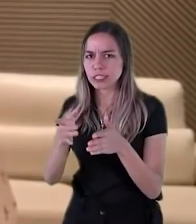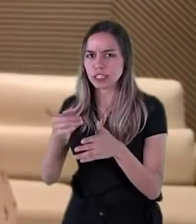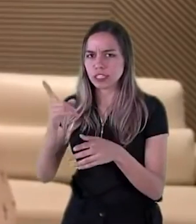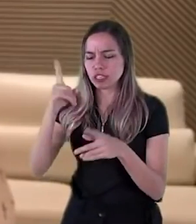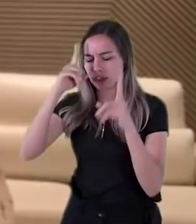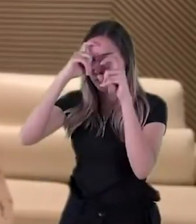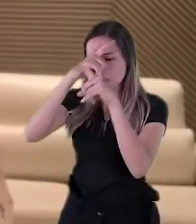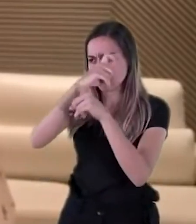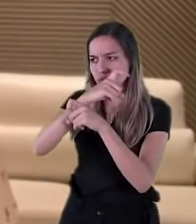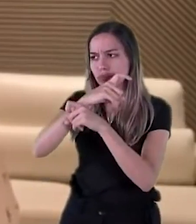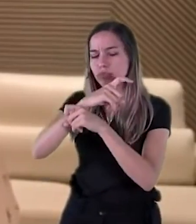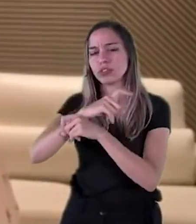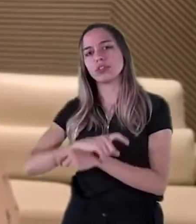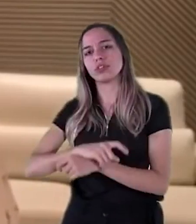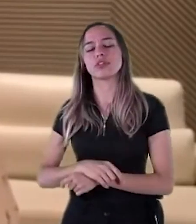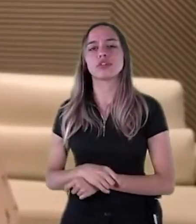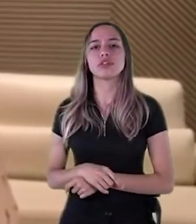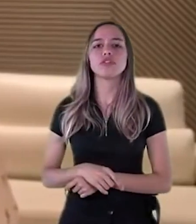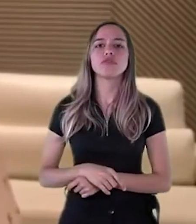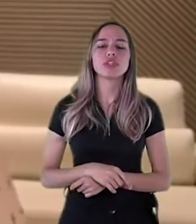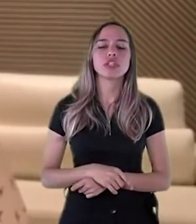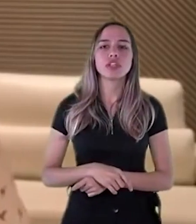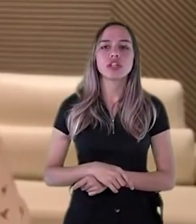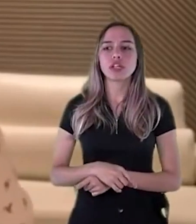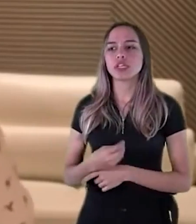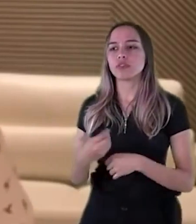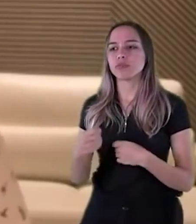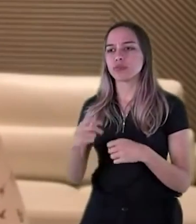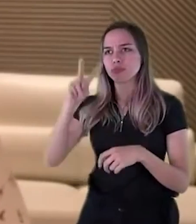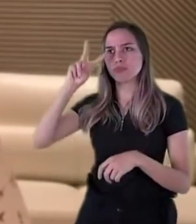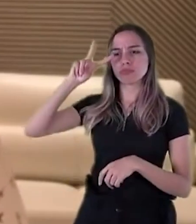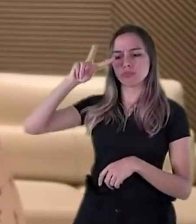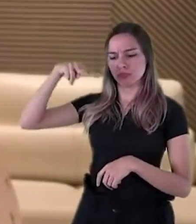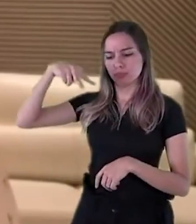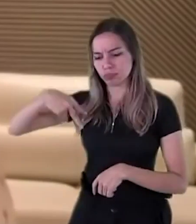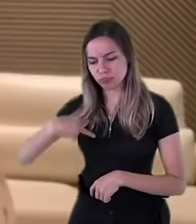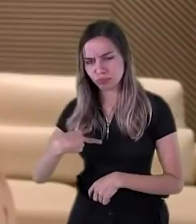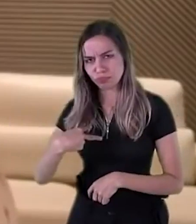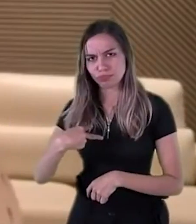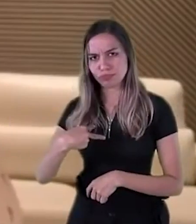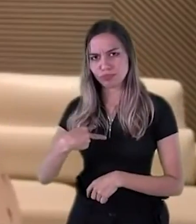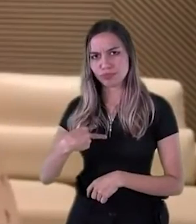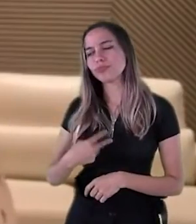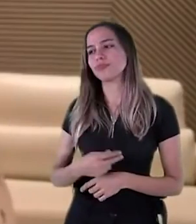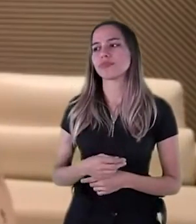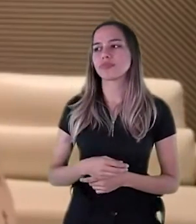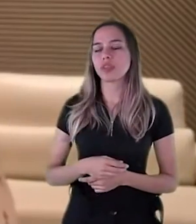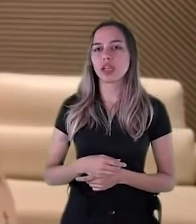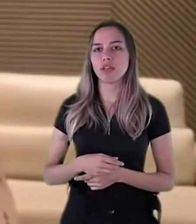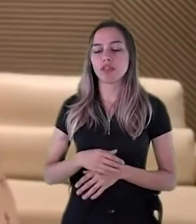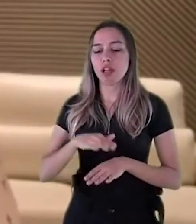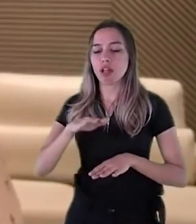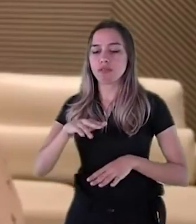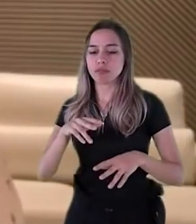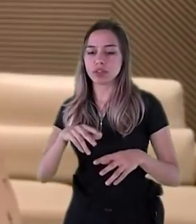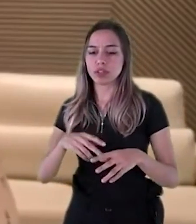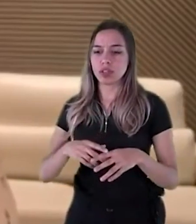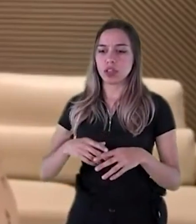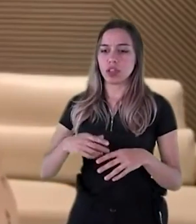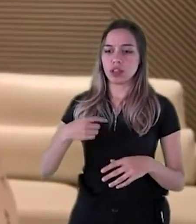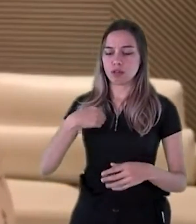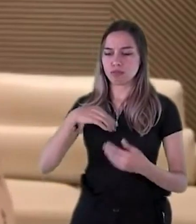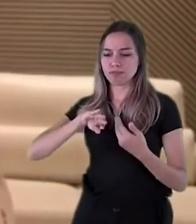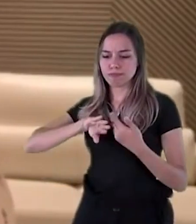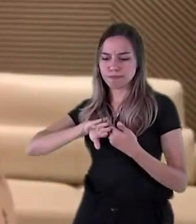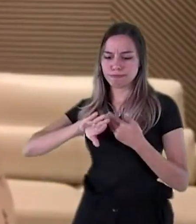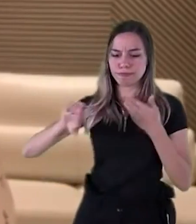tortuosas, são essas que nós andamos dentro de nós, as que nos afastam de nossa verdade ou que nos aproximam de nossa verdade, depende